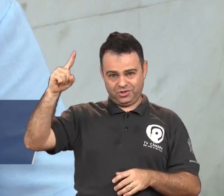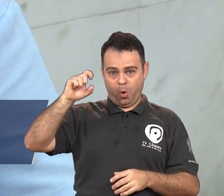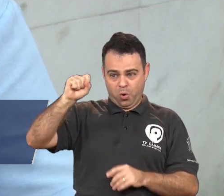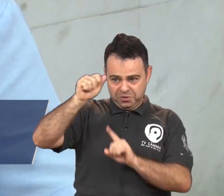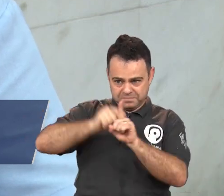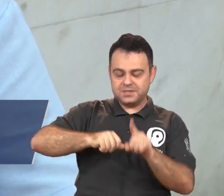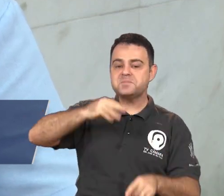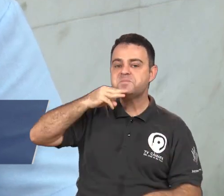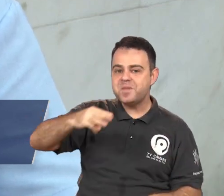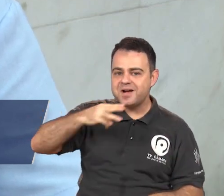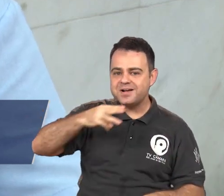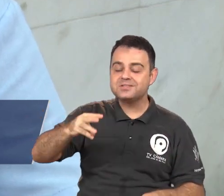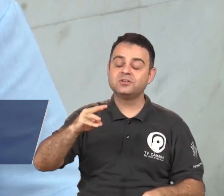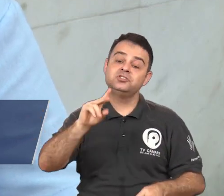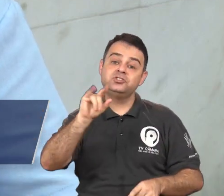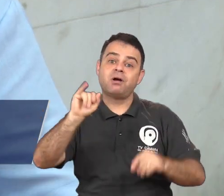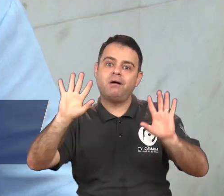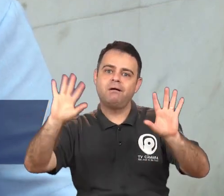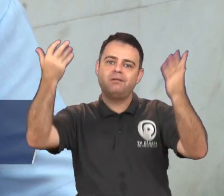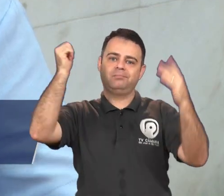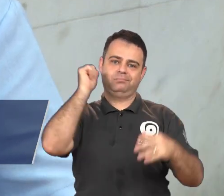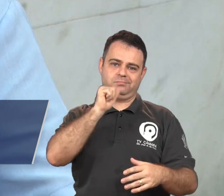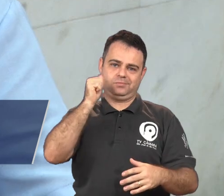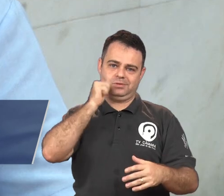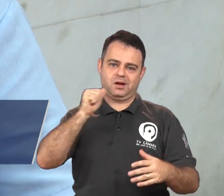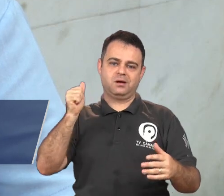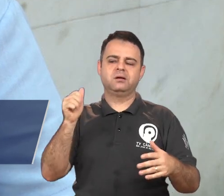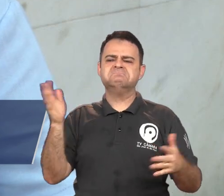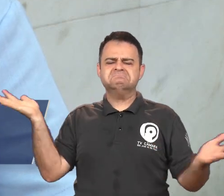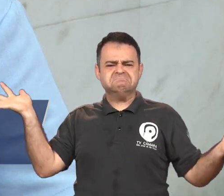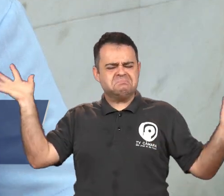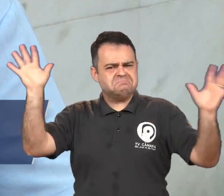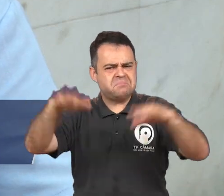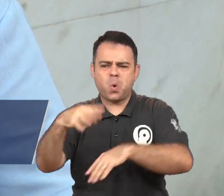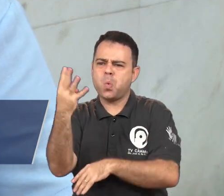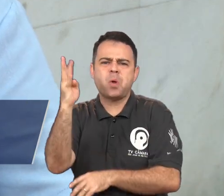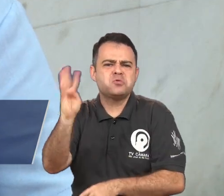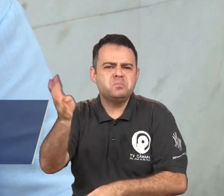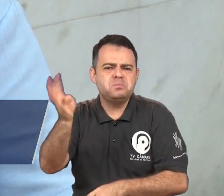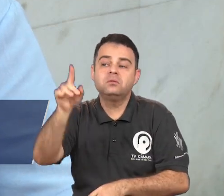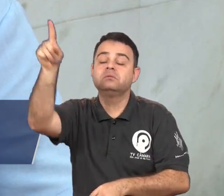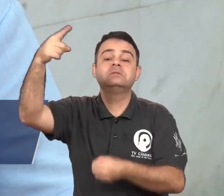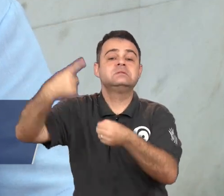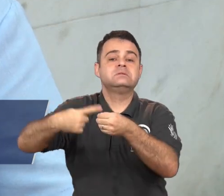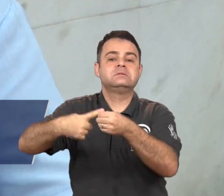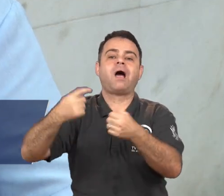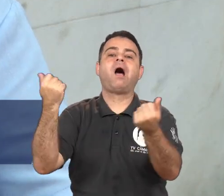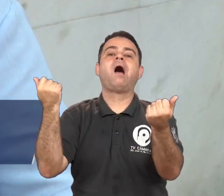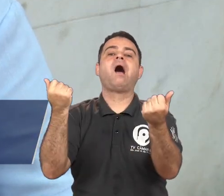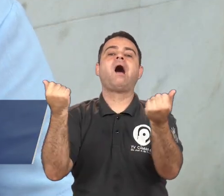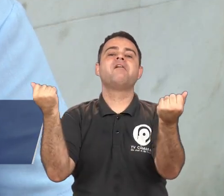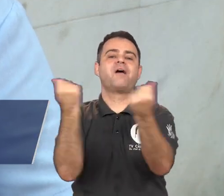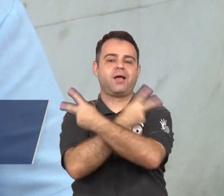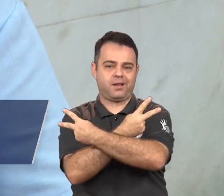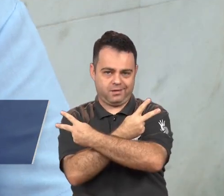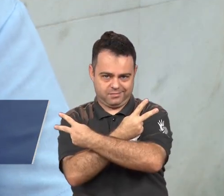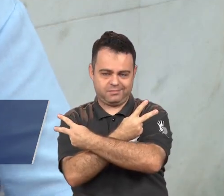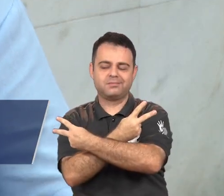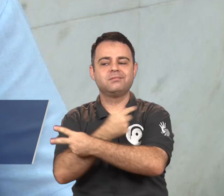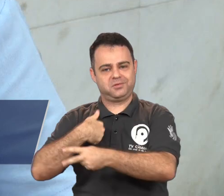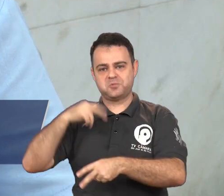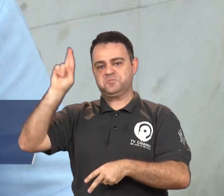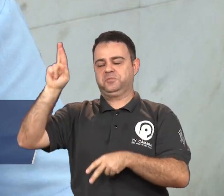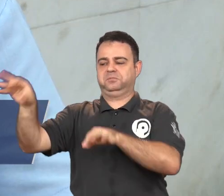março, em comemoração à mulher. Nós tivemos 4 mil mulheres nesse evento em Avaré, onde a gente trabalha bem.